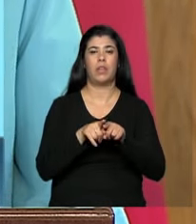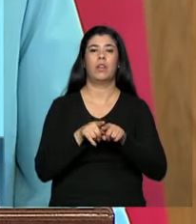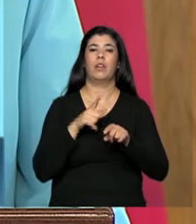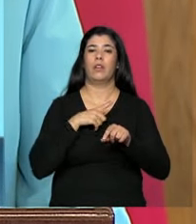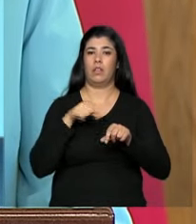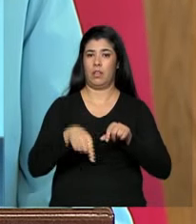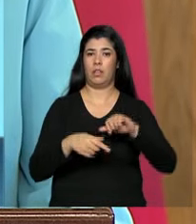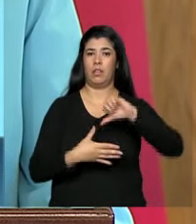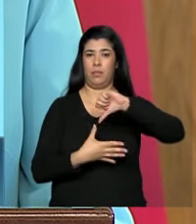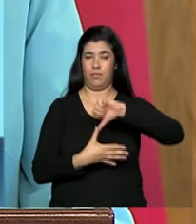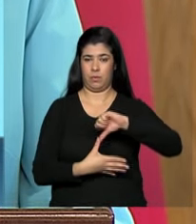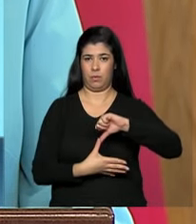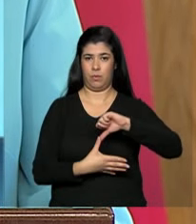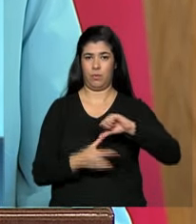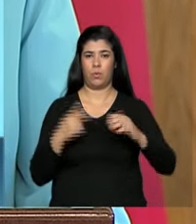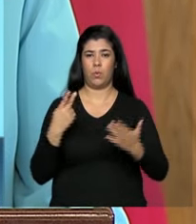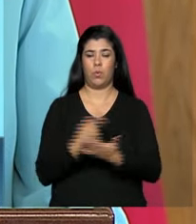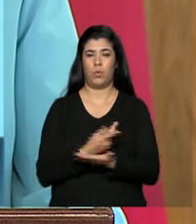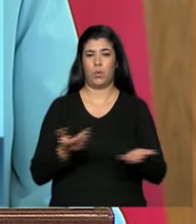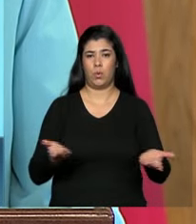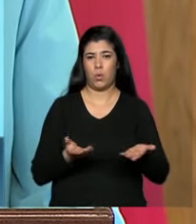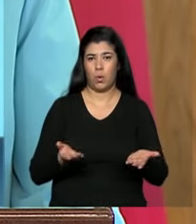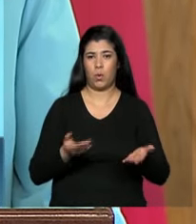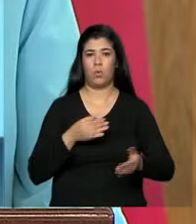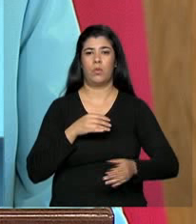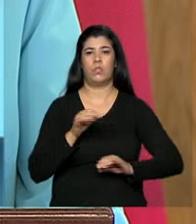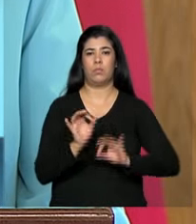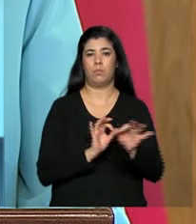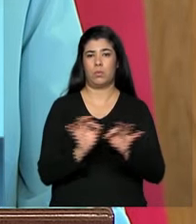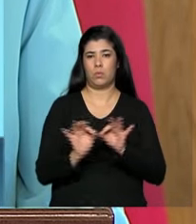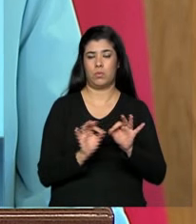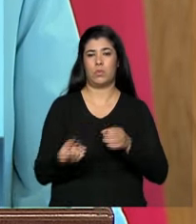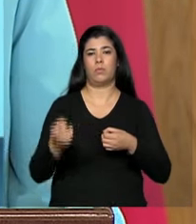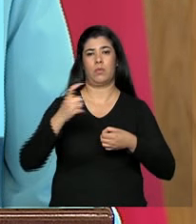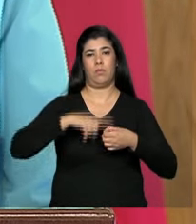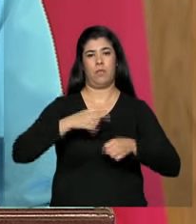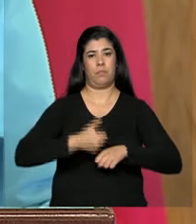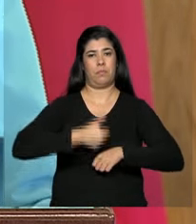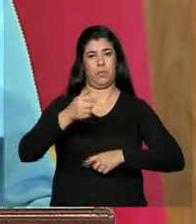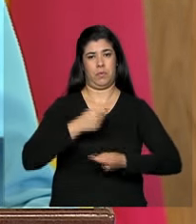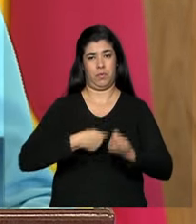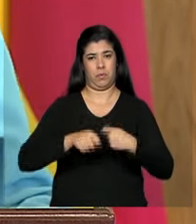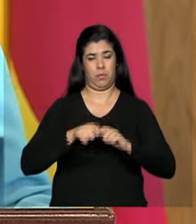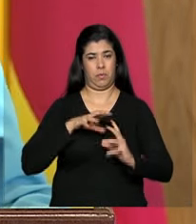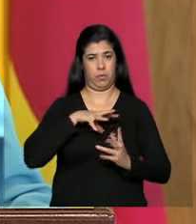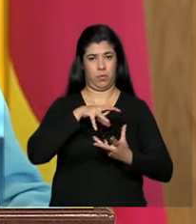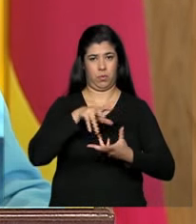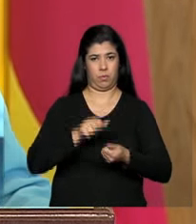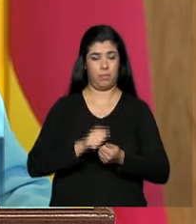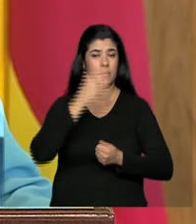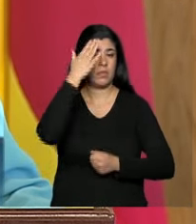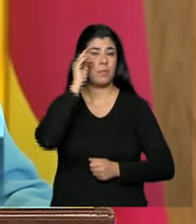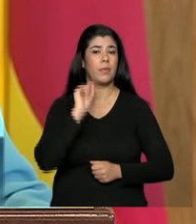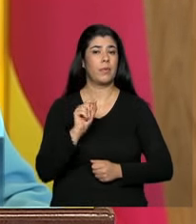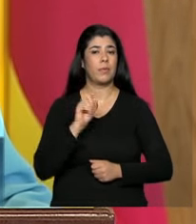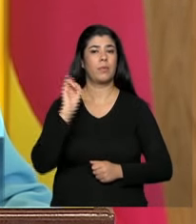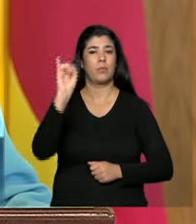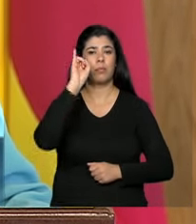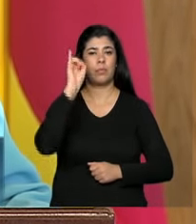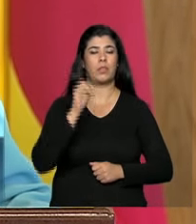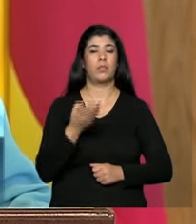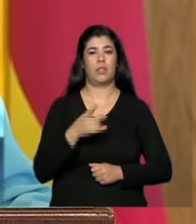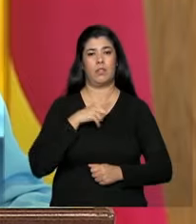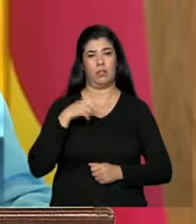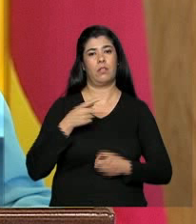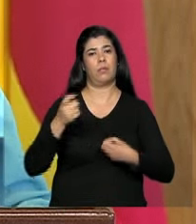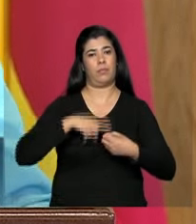de incertezas quanto à recuperação da economia internacional, sabemos o quanto é importante essa